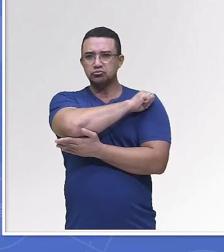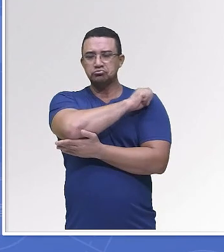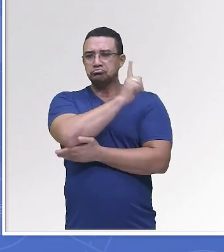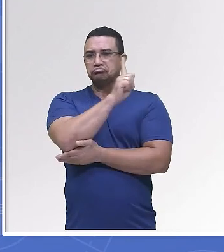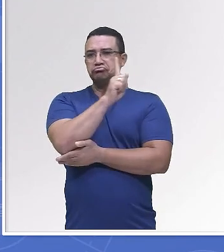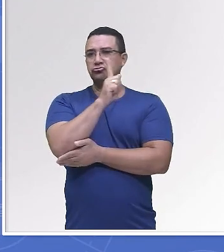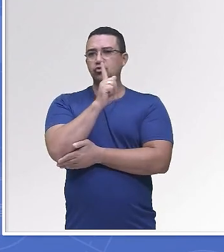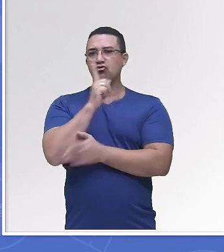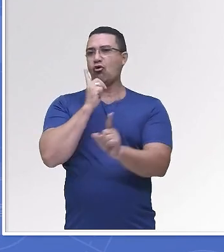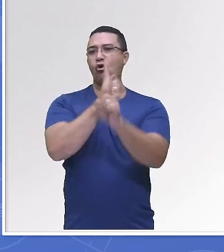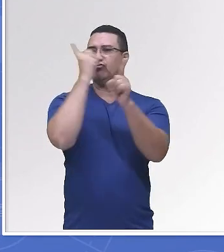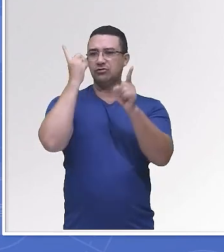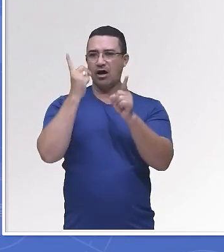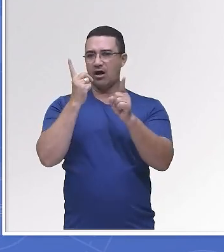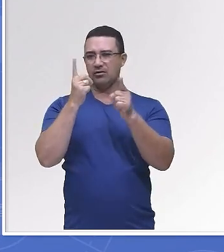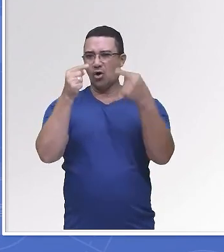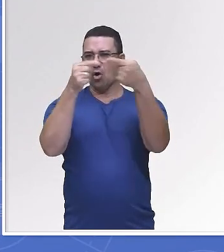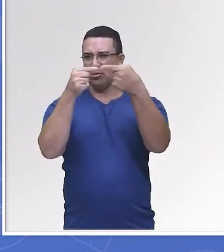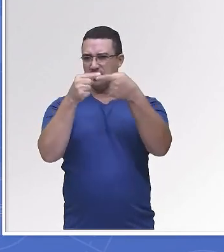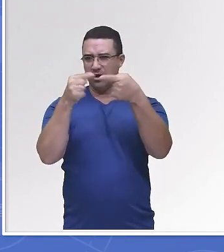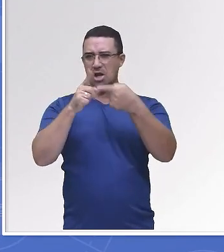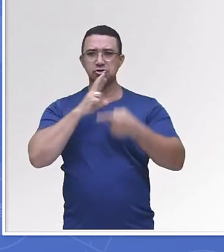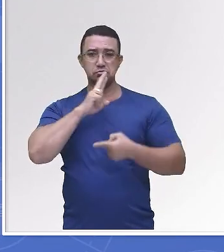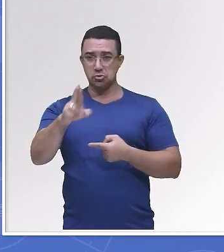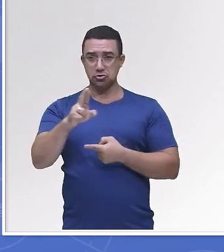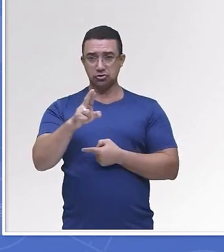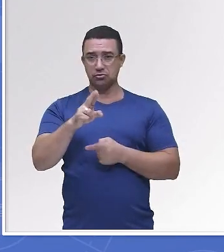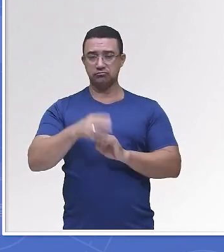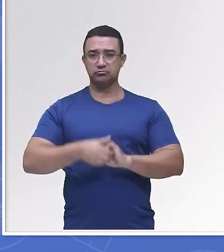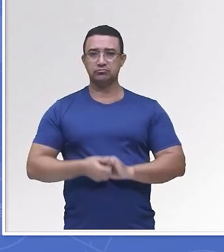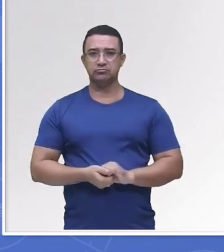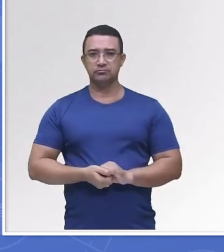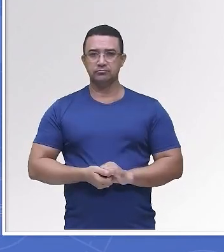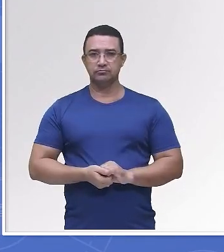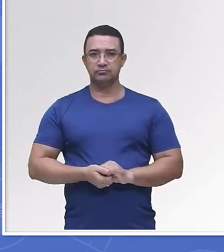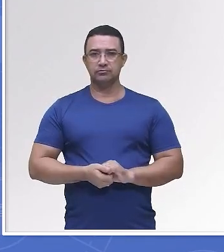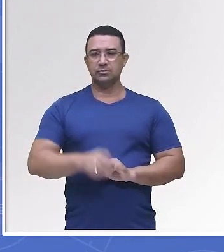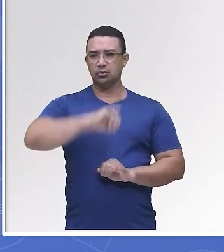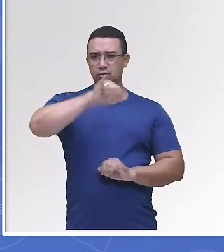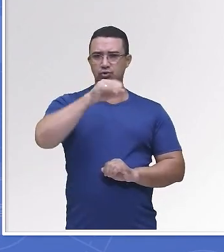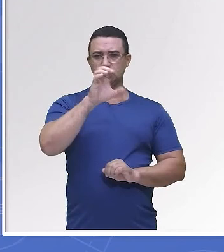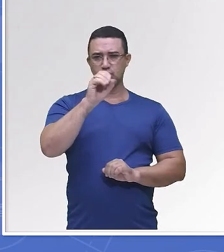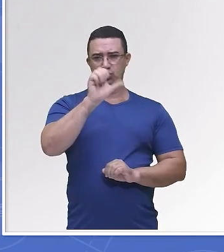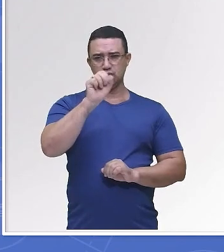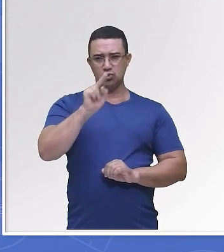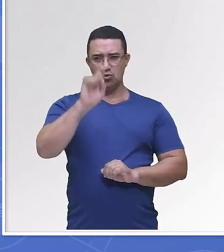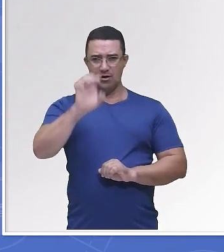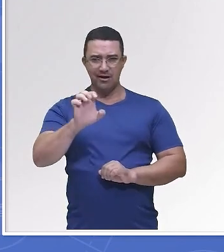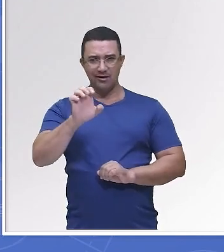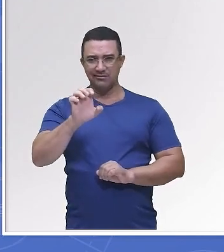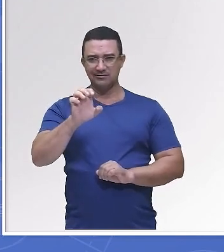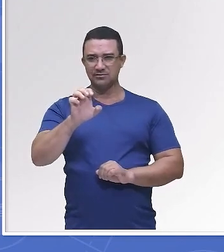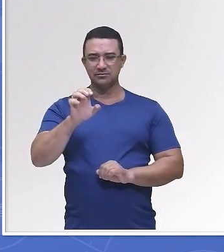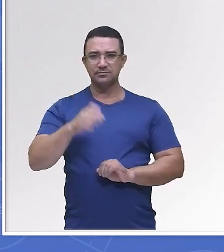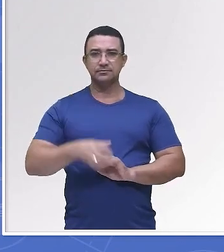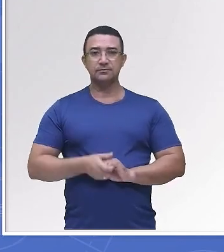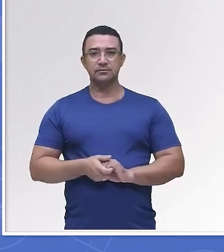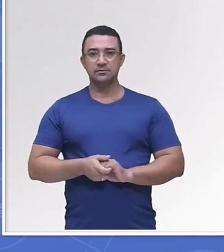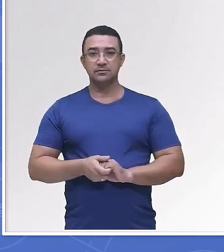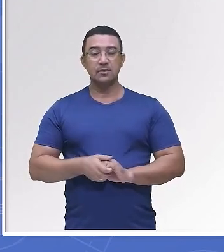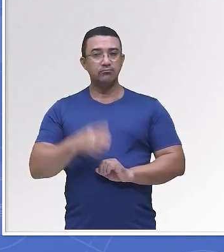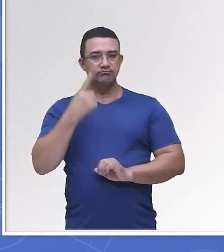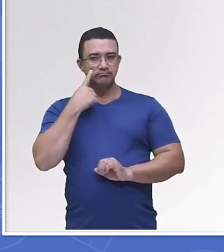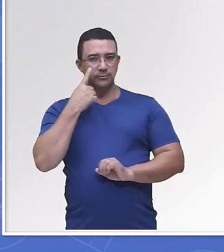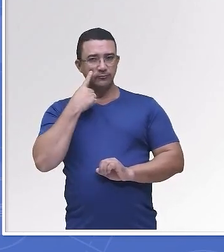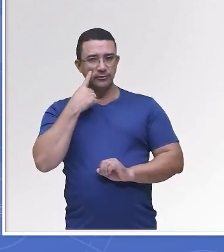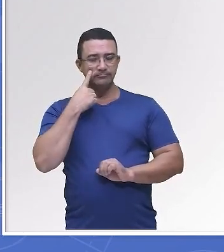resposta correspondente, né? Então, Elciane, né? O Josué. Gente, aqui a gente vai chamar a